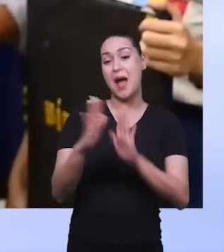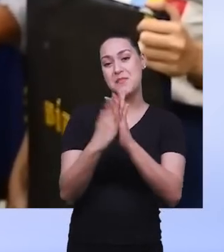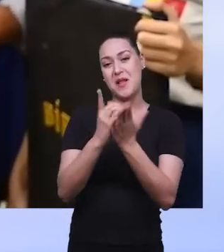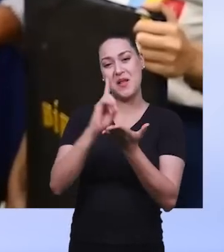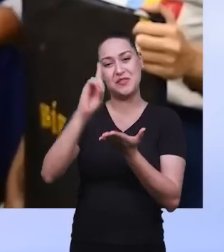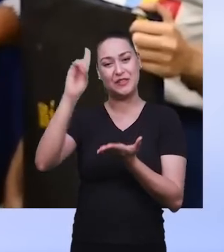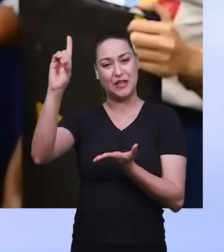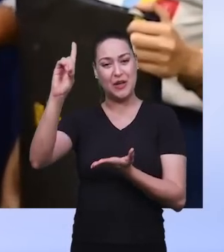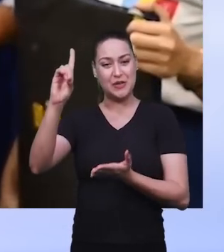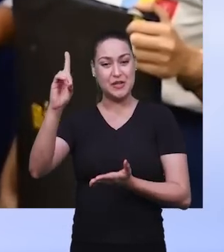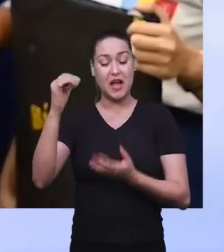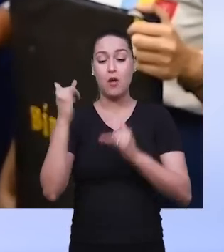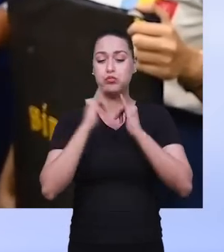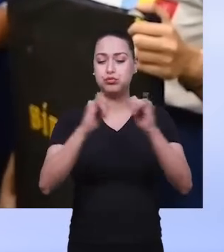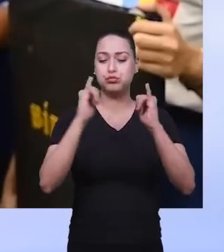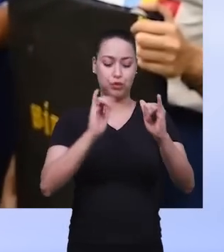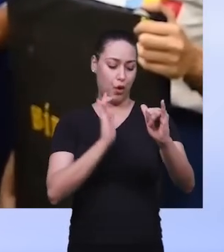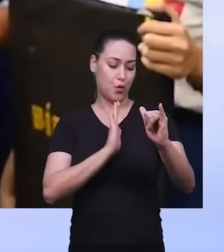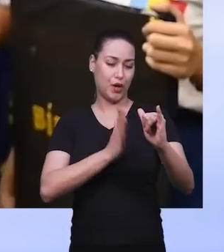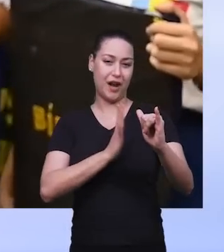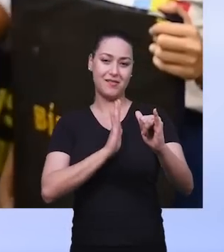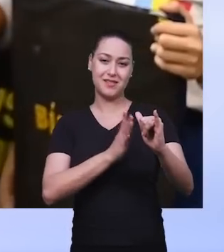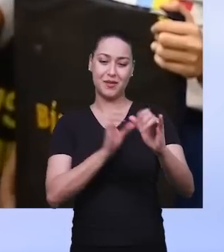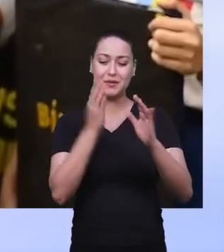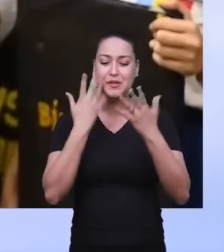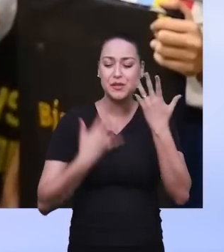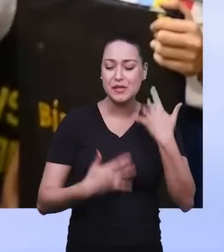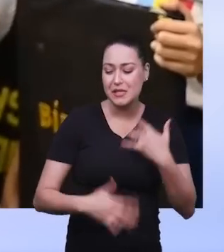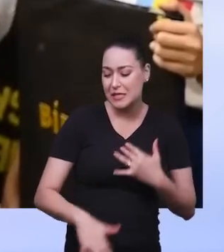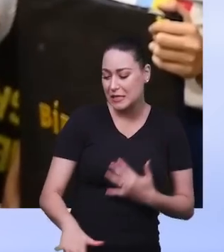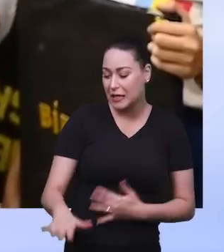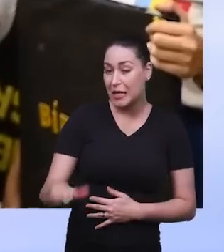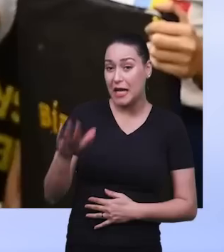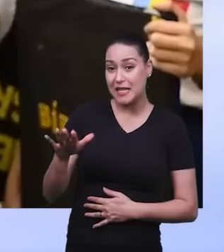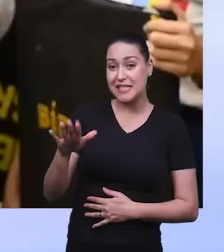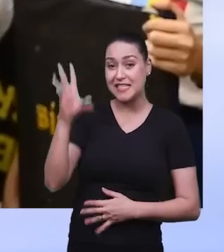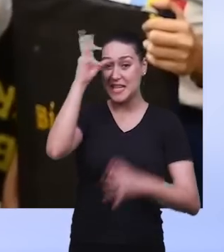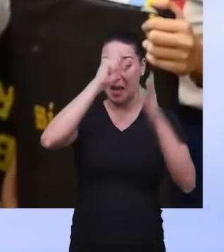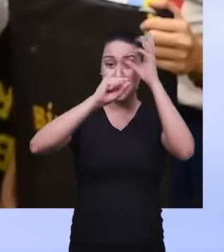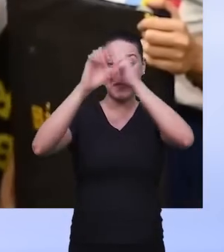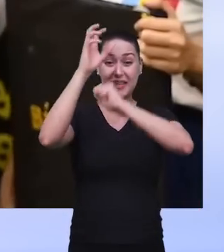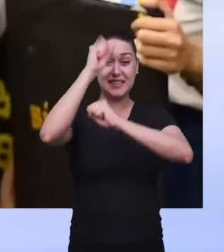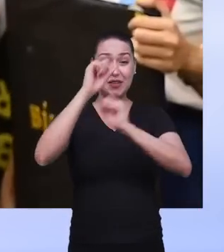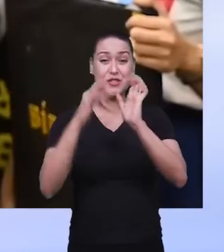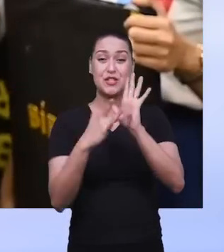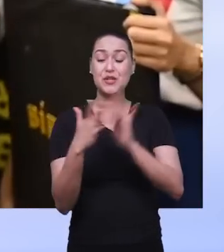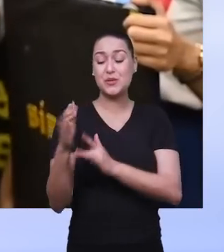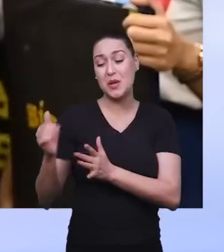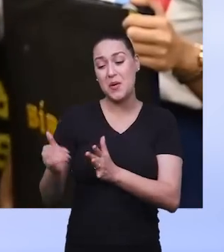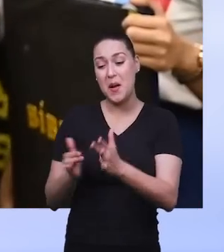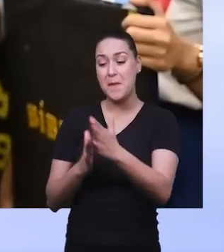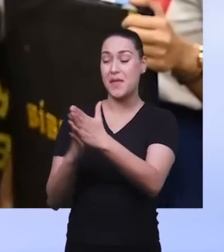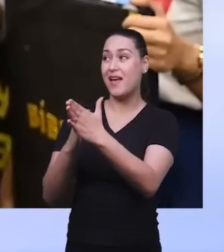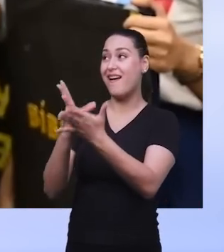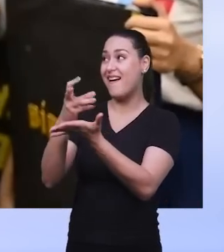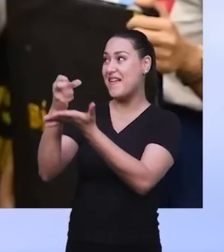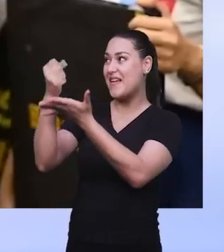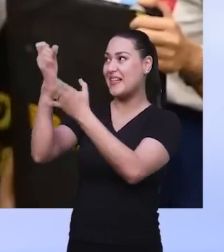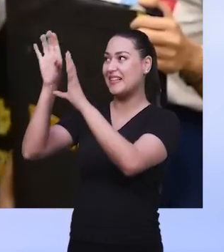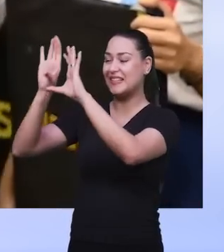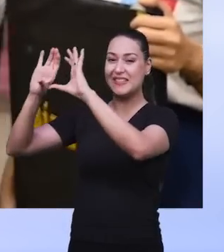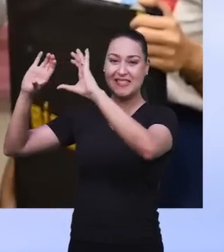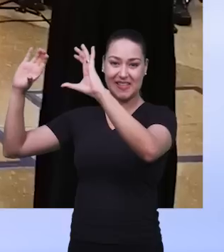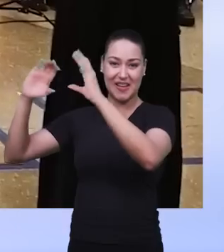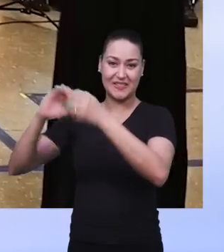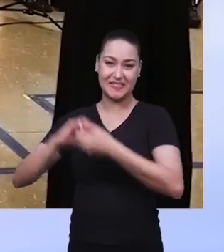tantas crianças que puderam ouvir a mensagem de salvação e aprender que Jesus é o caminho que nos leva para